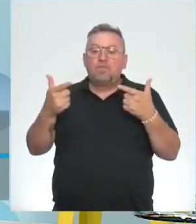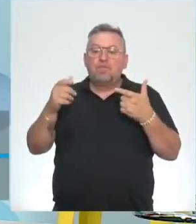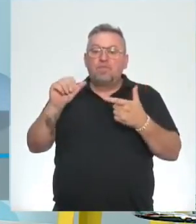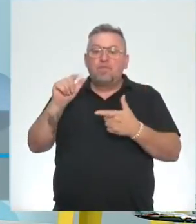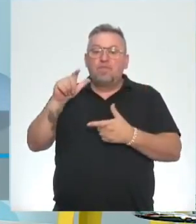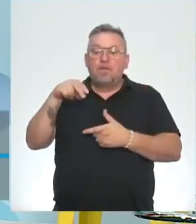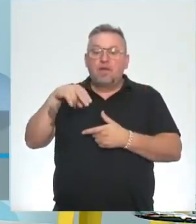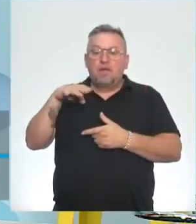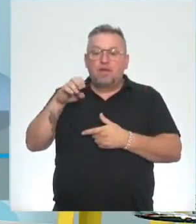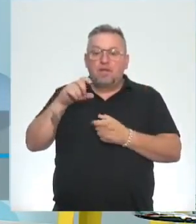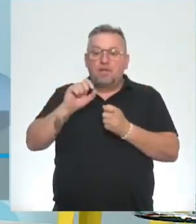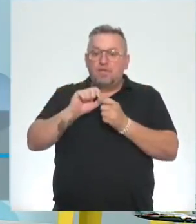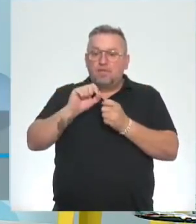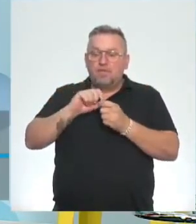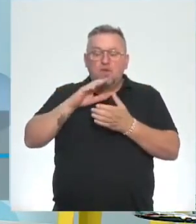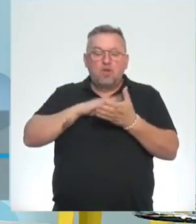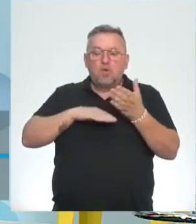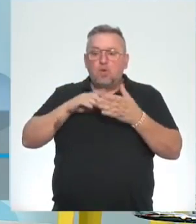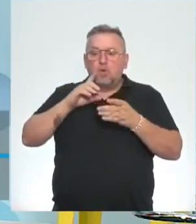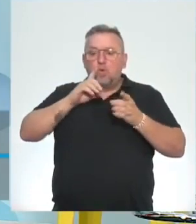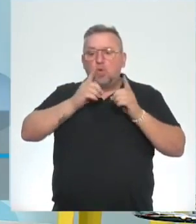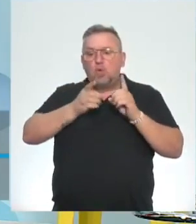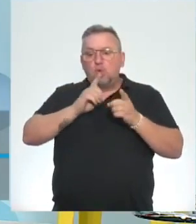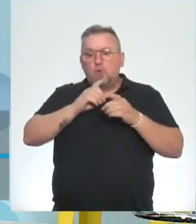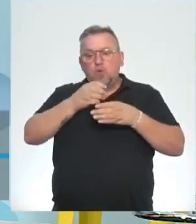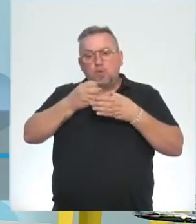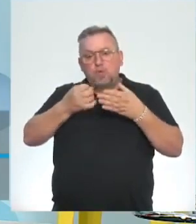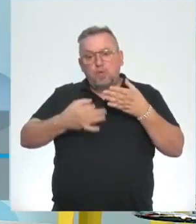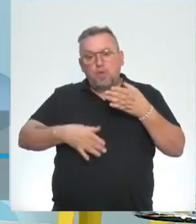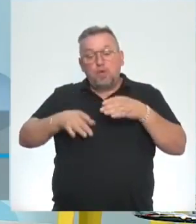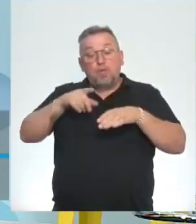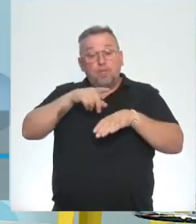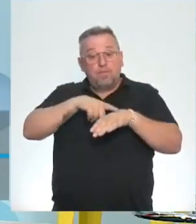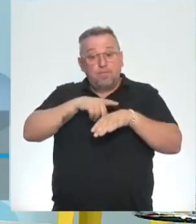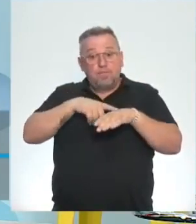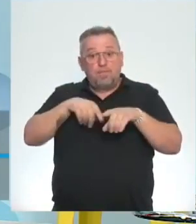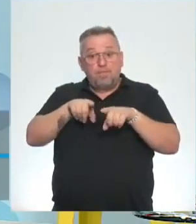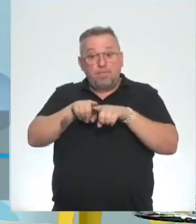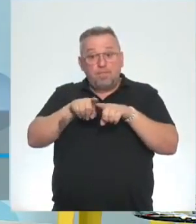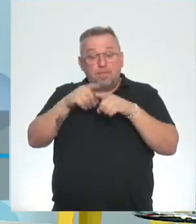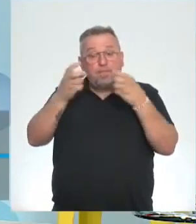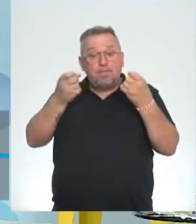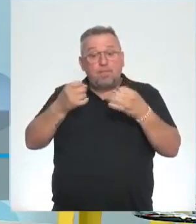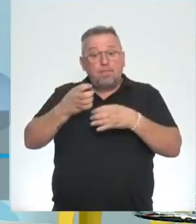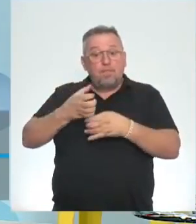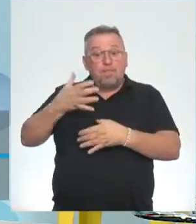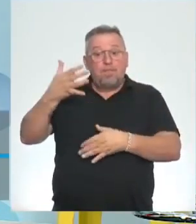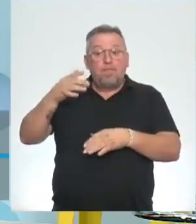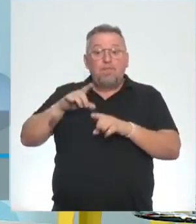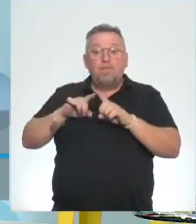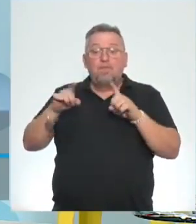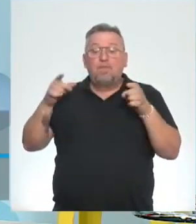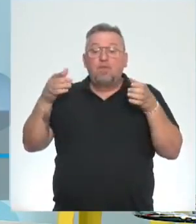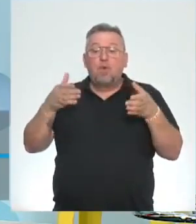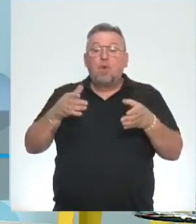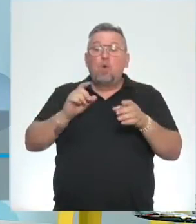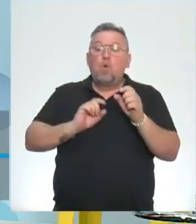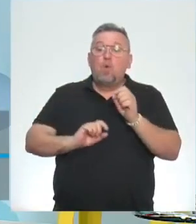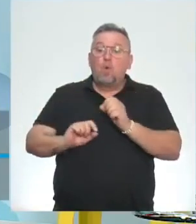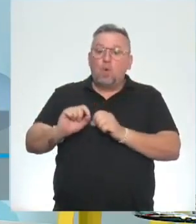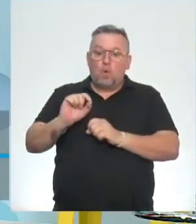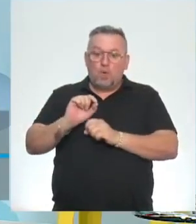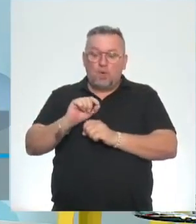ela faz toda a dinâmica, fala sobre o conteúdo, o tempo, até comenta um pouco sobre o chat, mas o enfoque dela aí